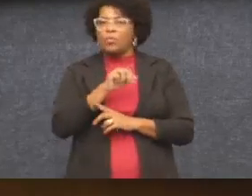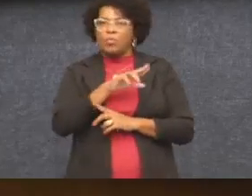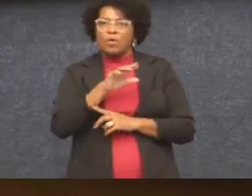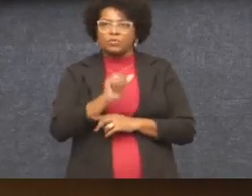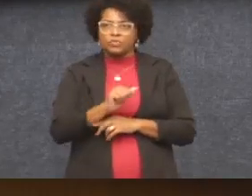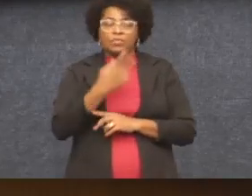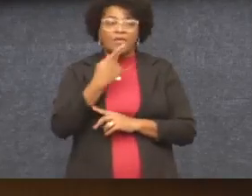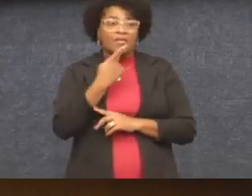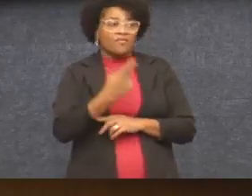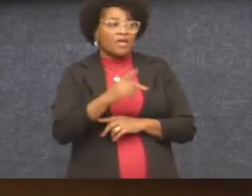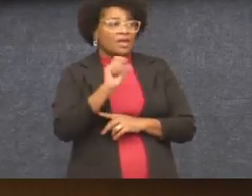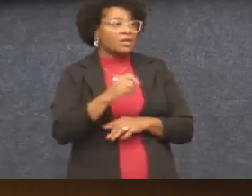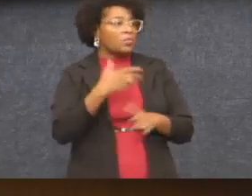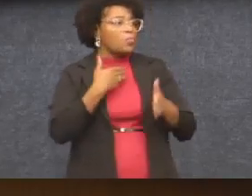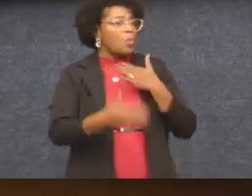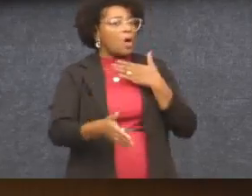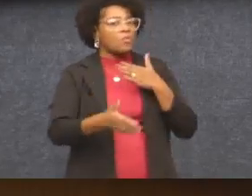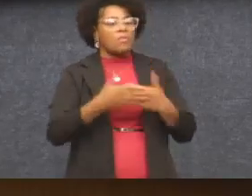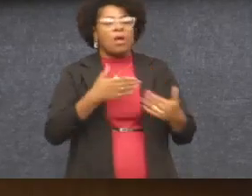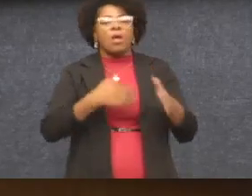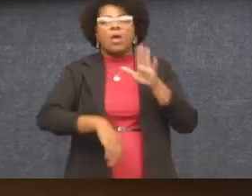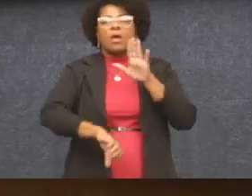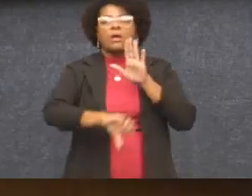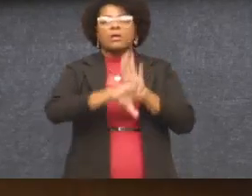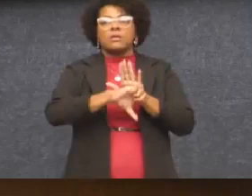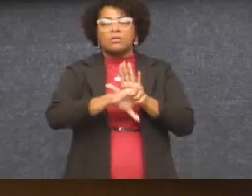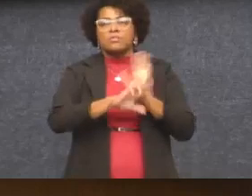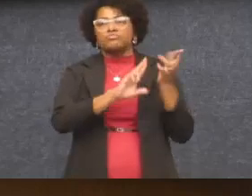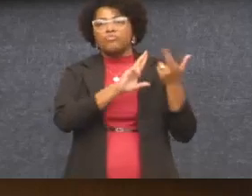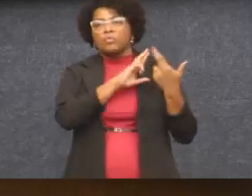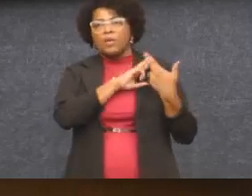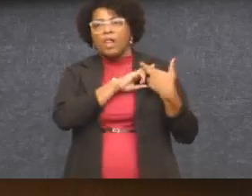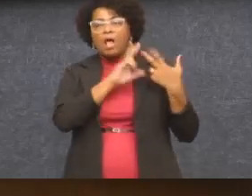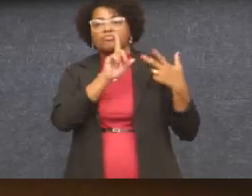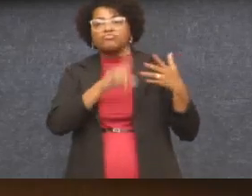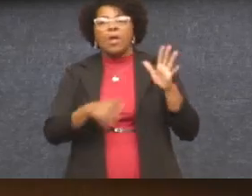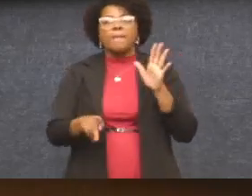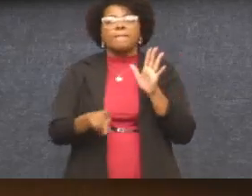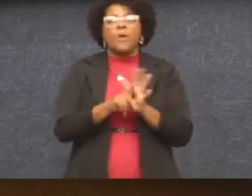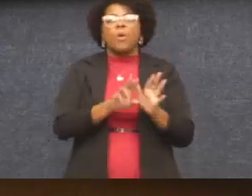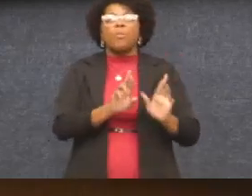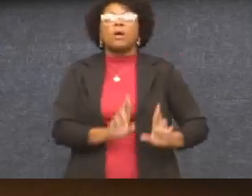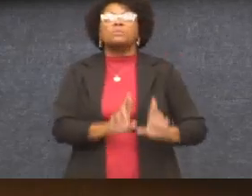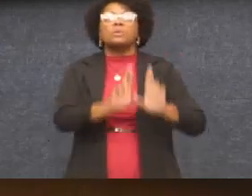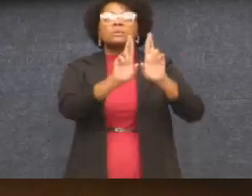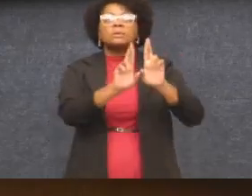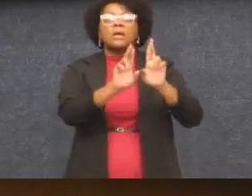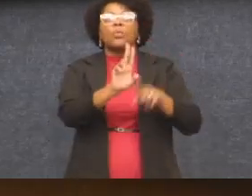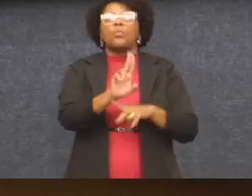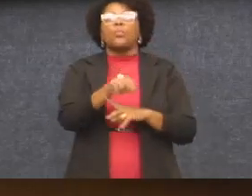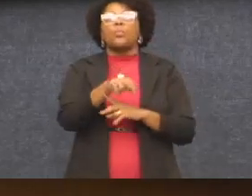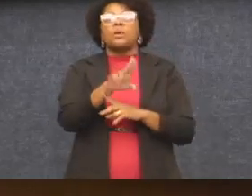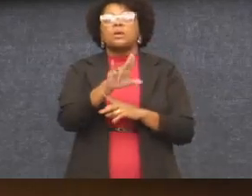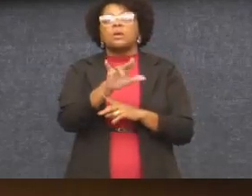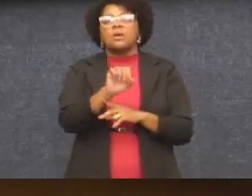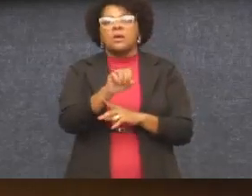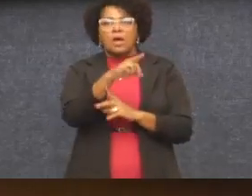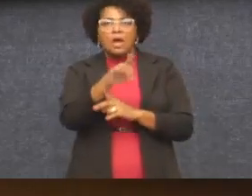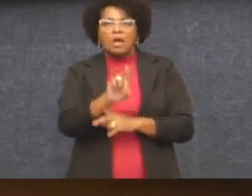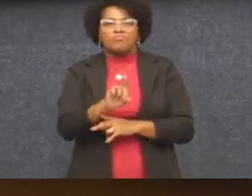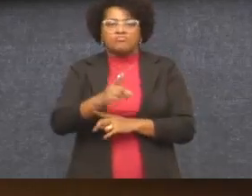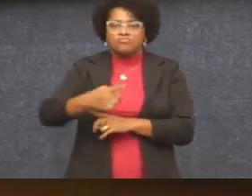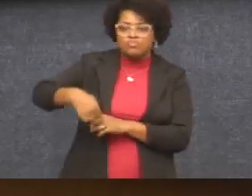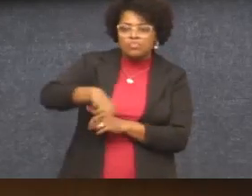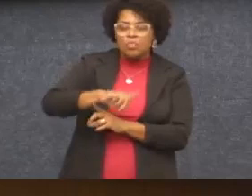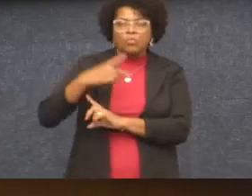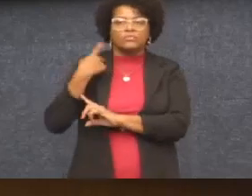responsabilidade, ela é de competência privativa da União. Então, como vereadores, nós não